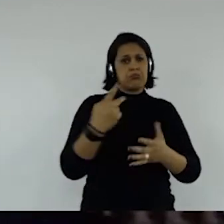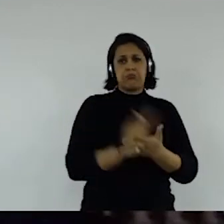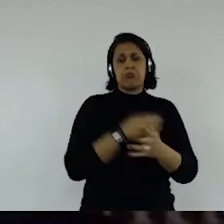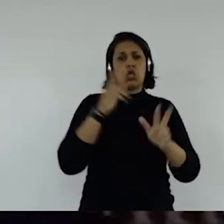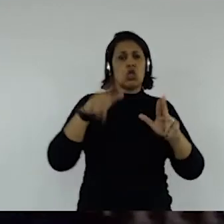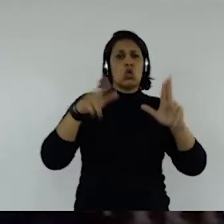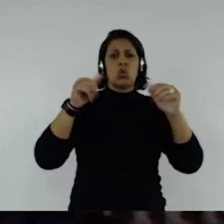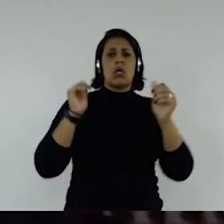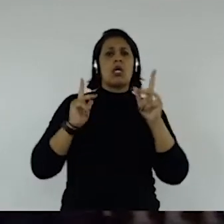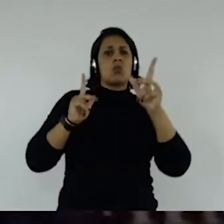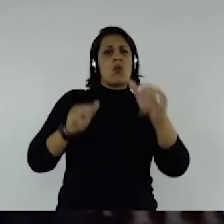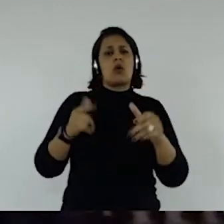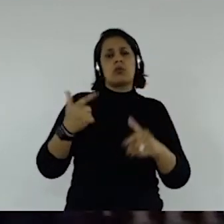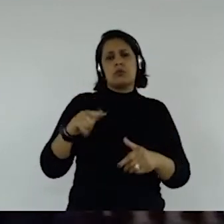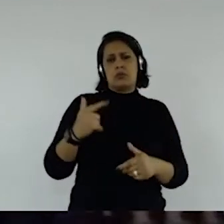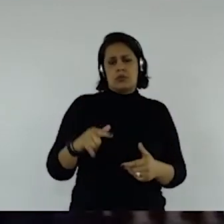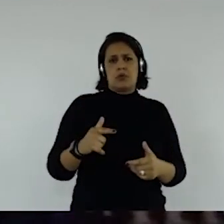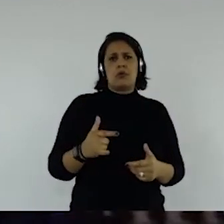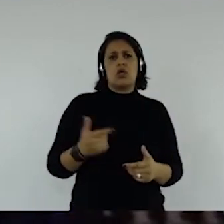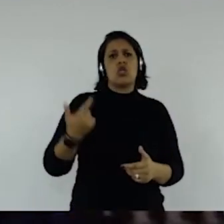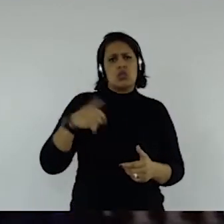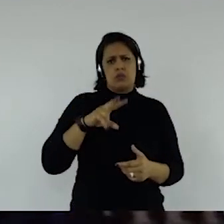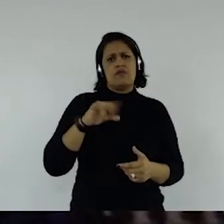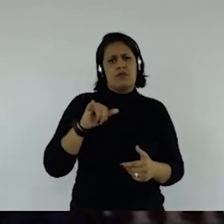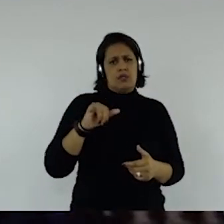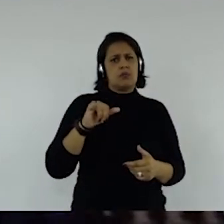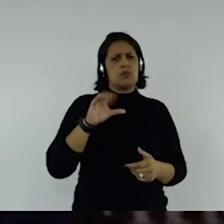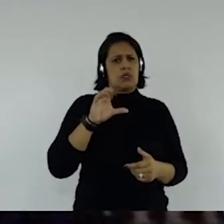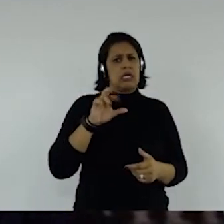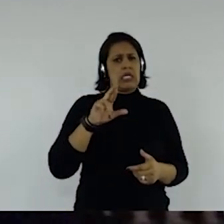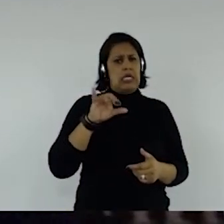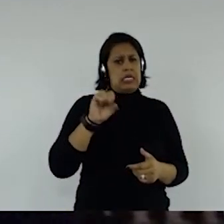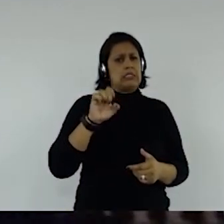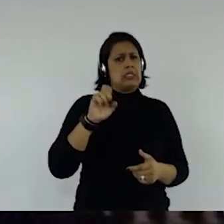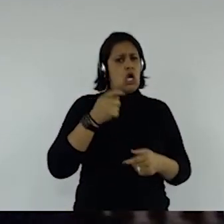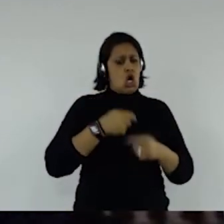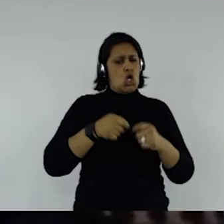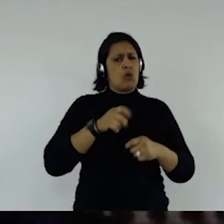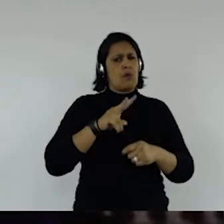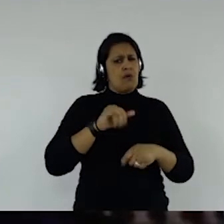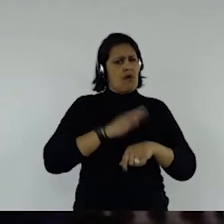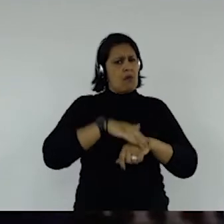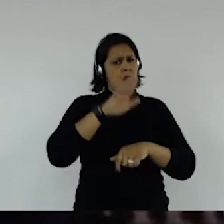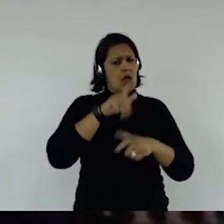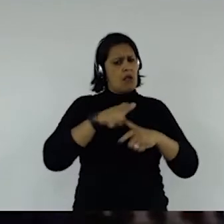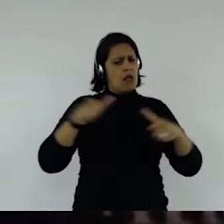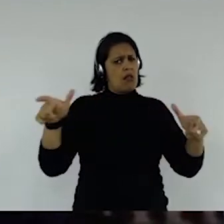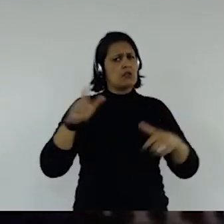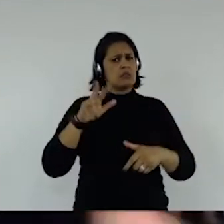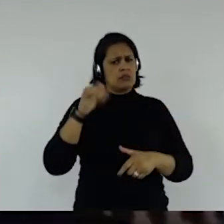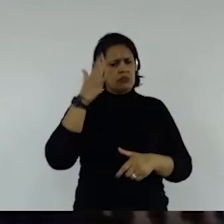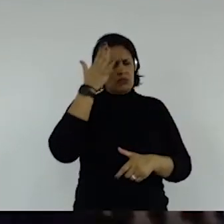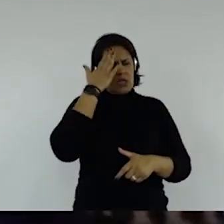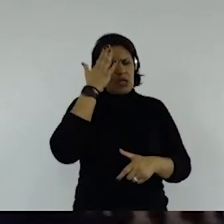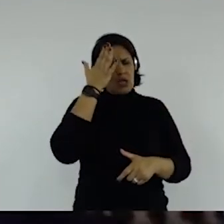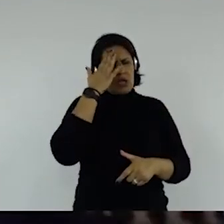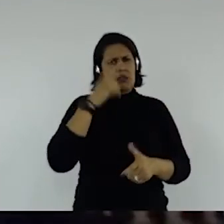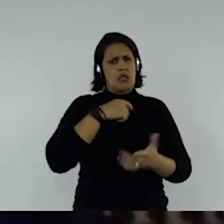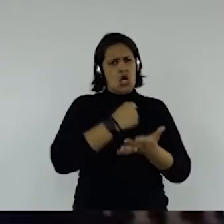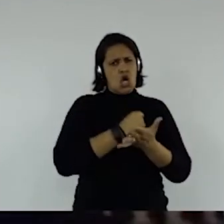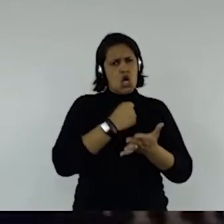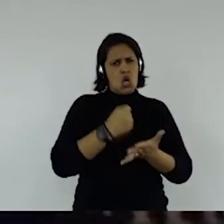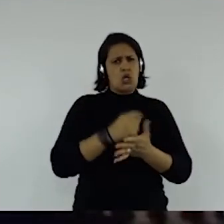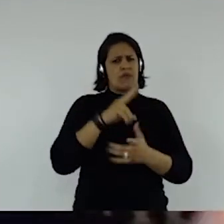não viu, nós vamos viver uma crise muito séria econômica, os contratos necessariamente vão sofrer um